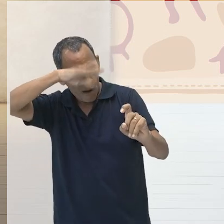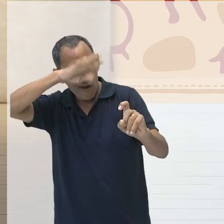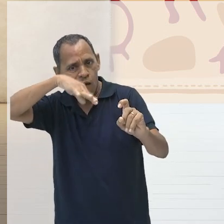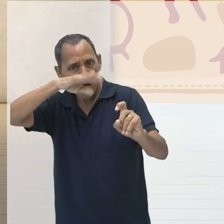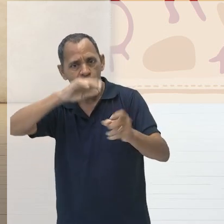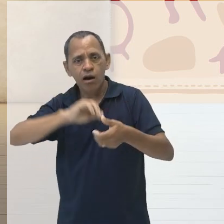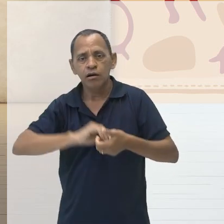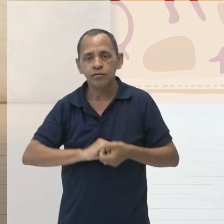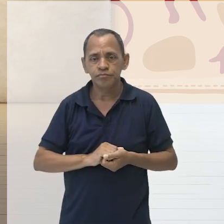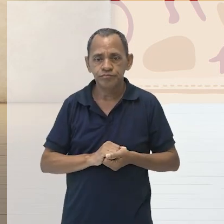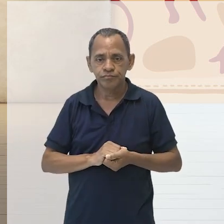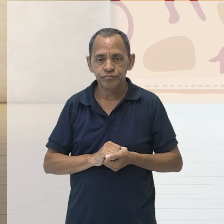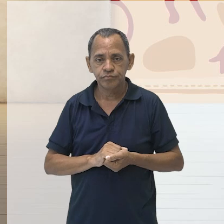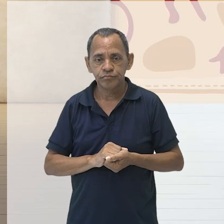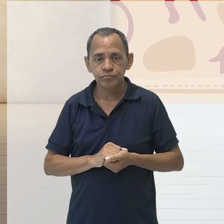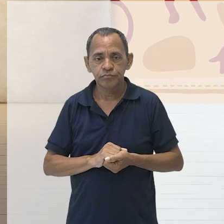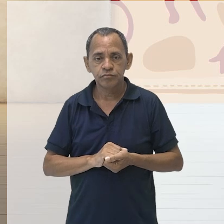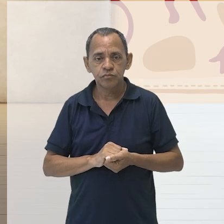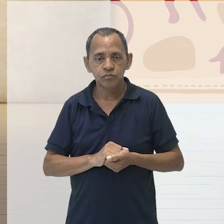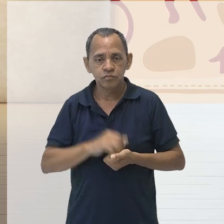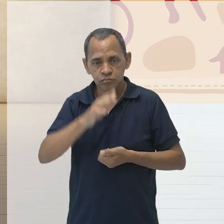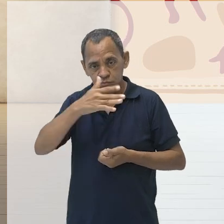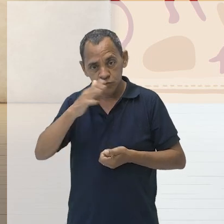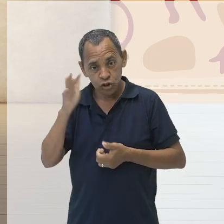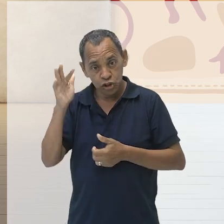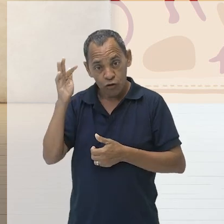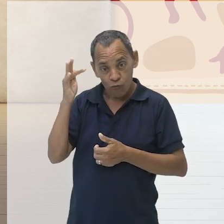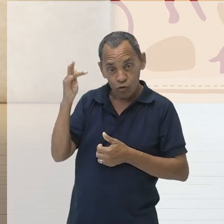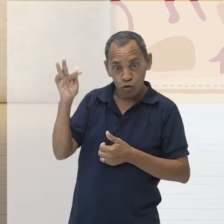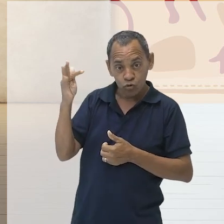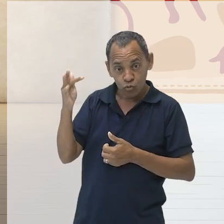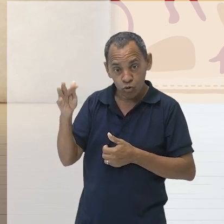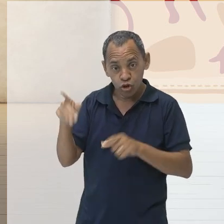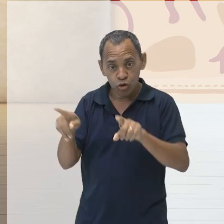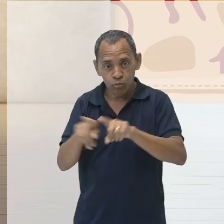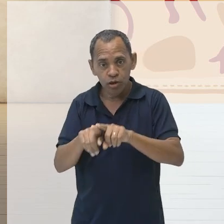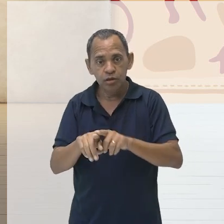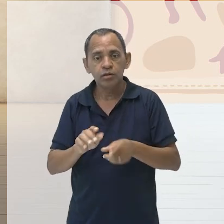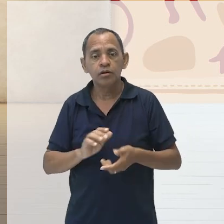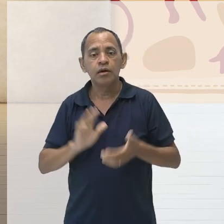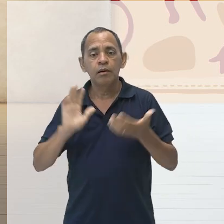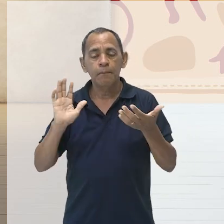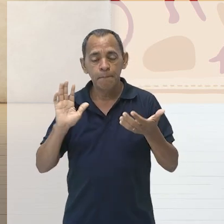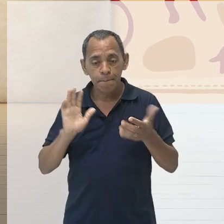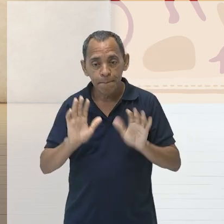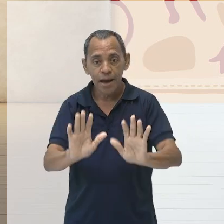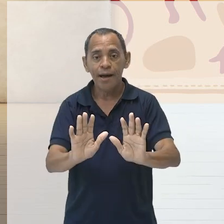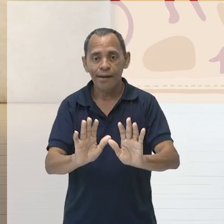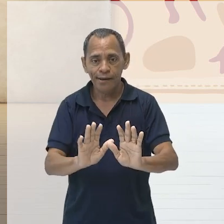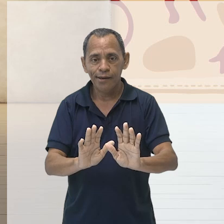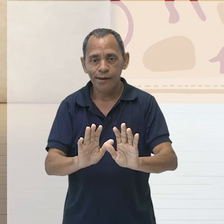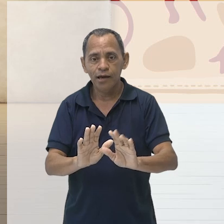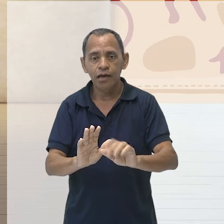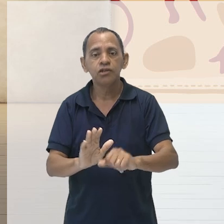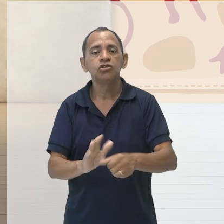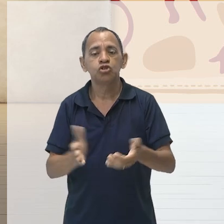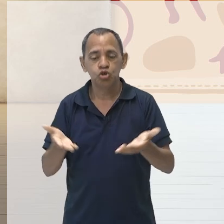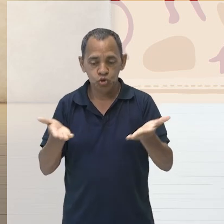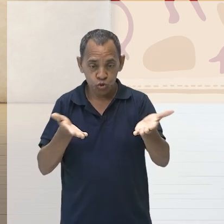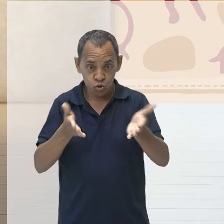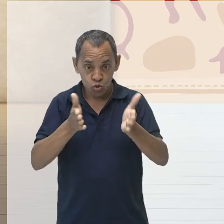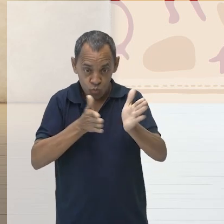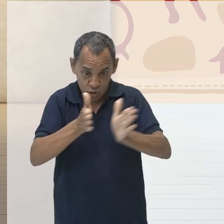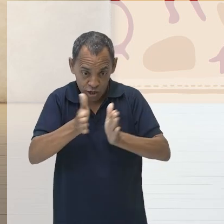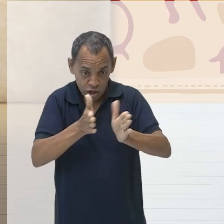filosófica, mas aqui para o tempo moderno nós temos aí a luta como